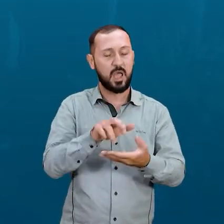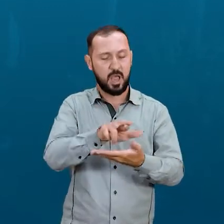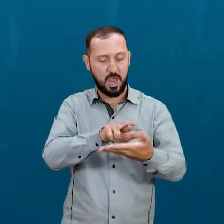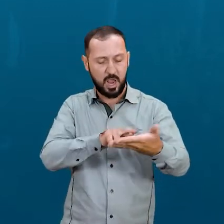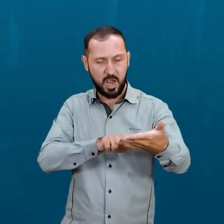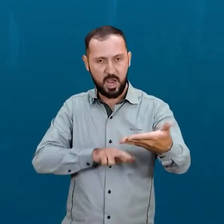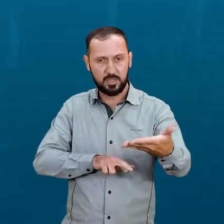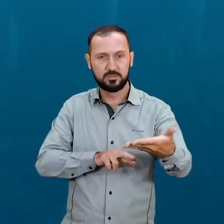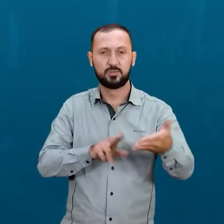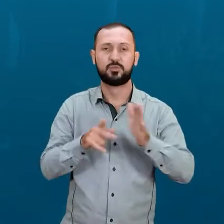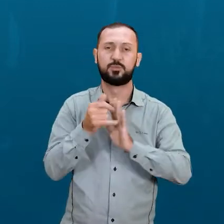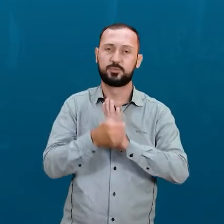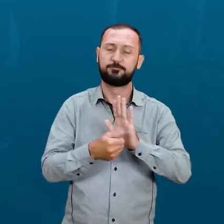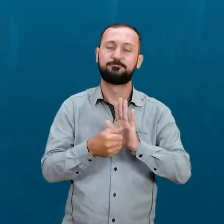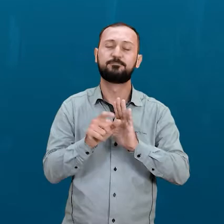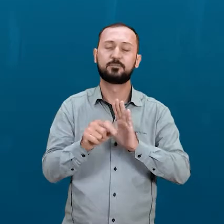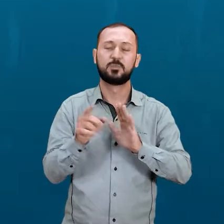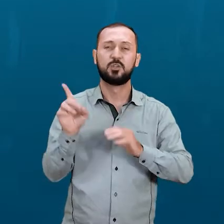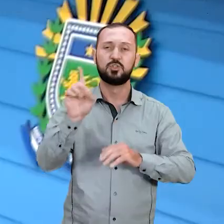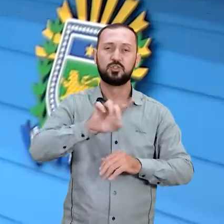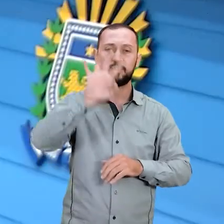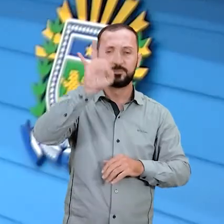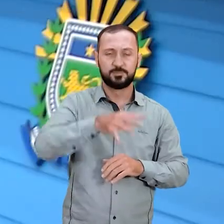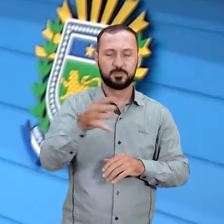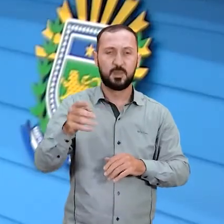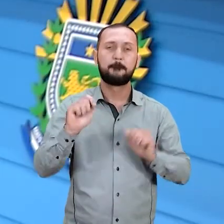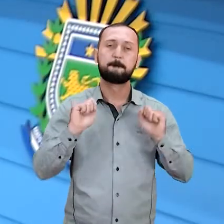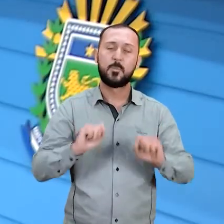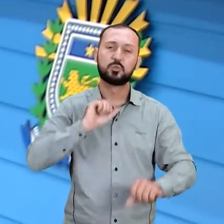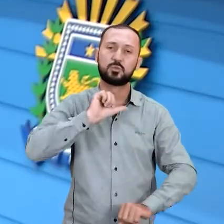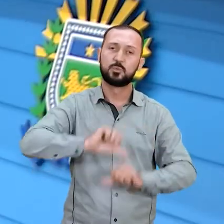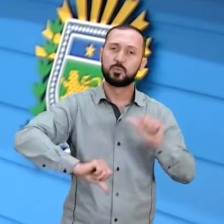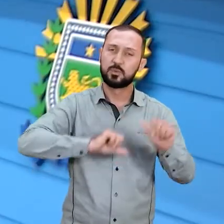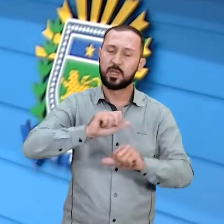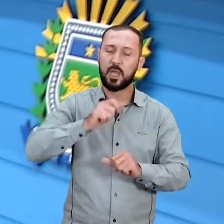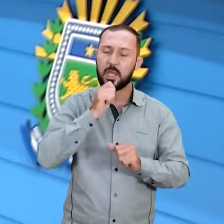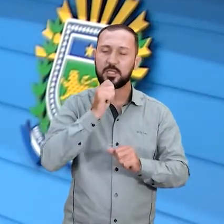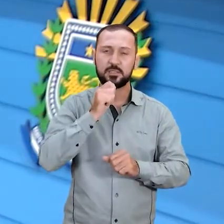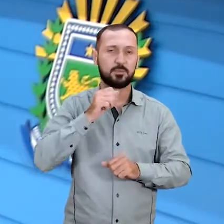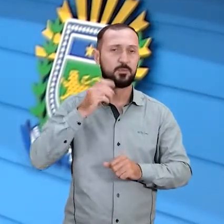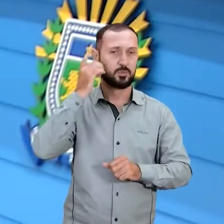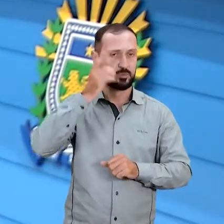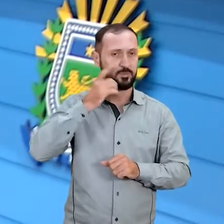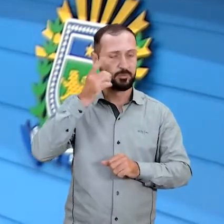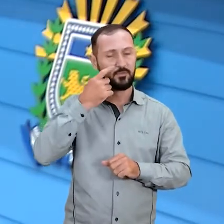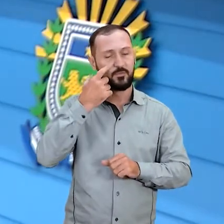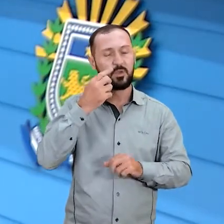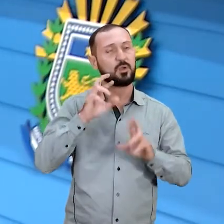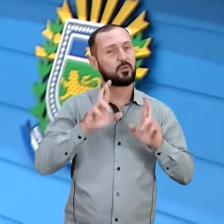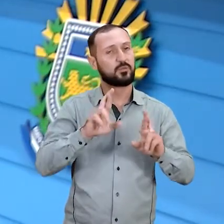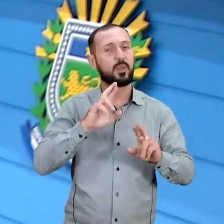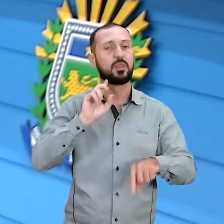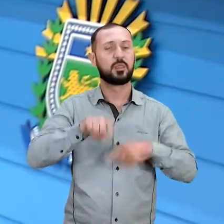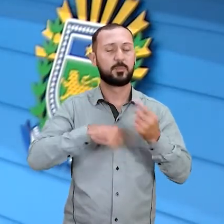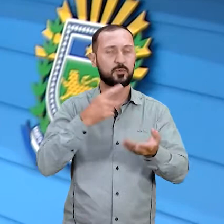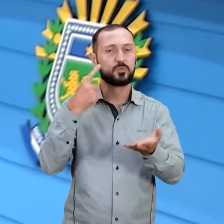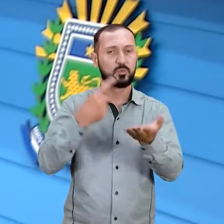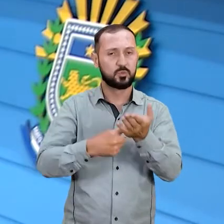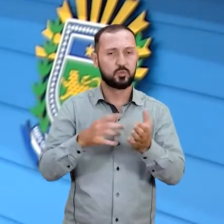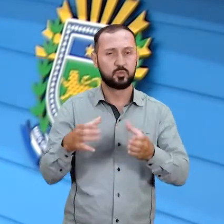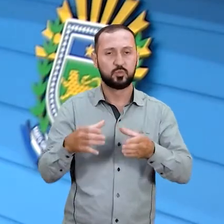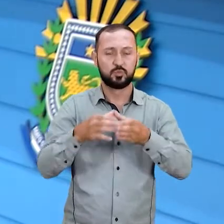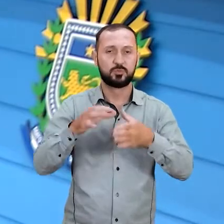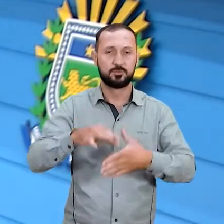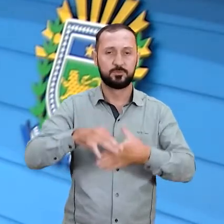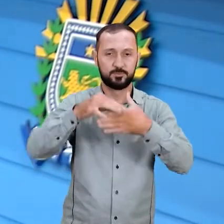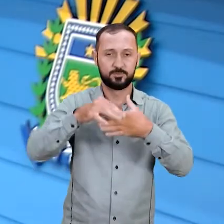votar a redação final do projeto. Esse calendário ele pode ainda ser alterado pelos parlamentares e vai ser confirmado após um